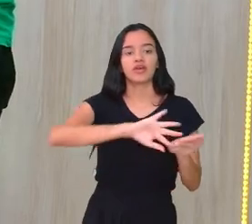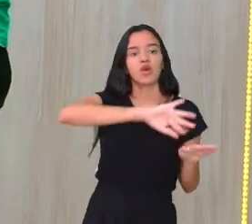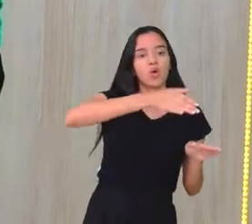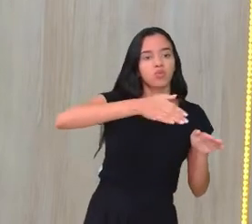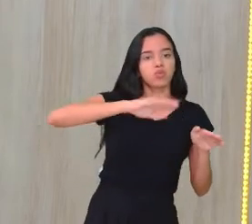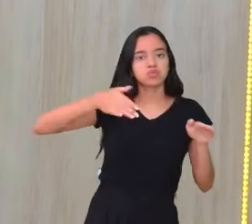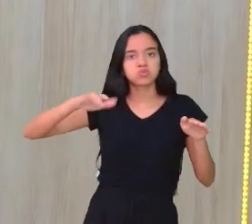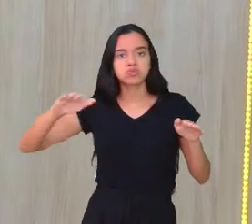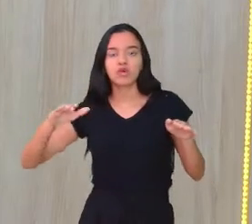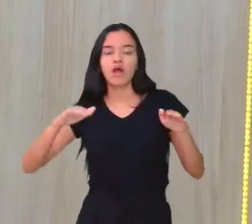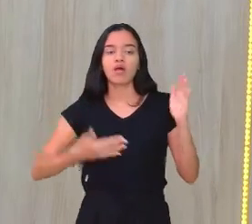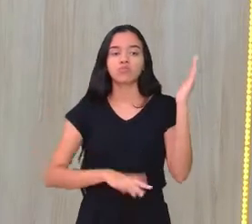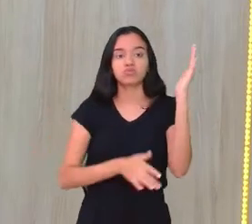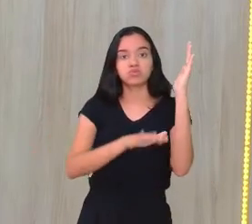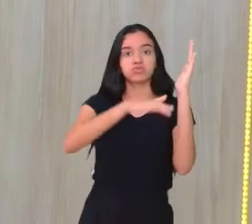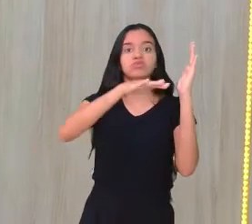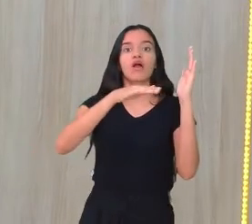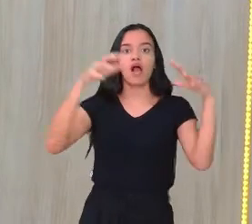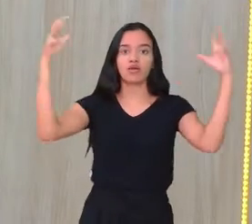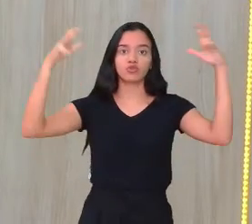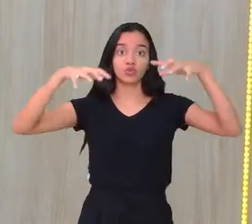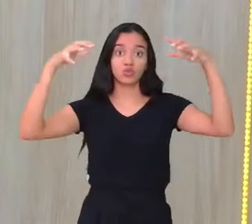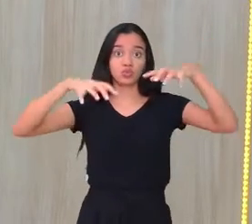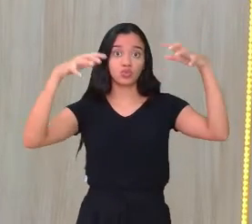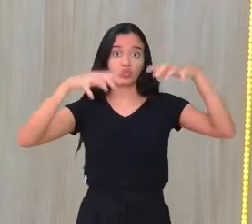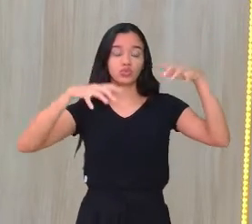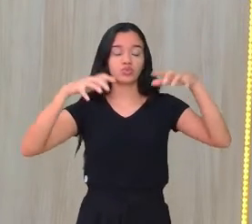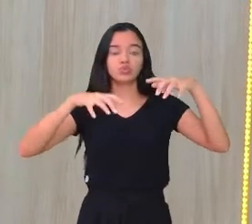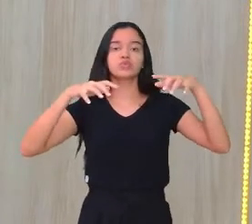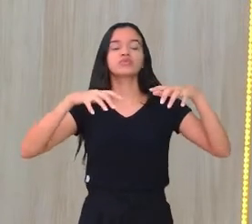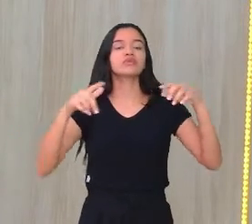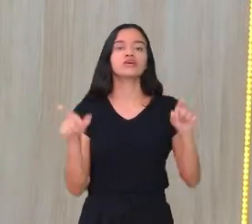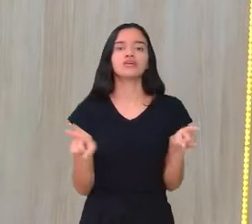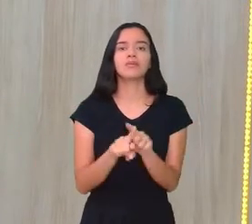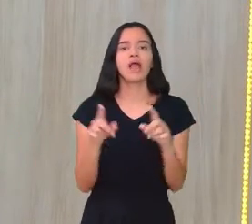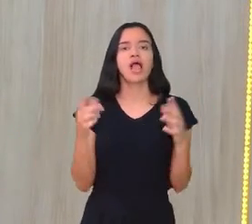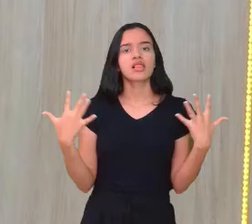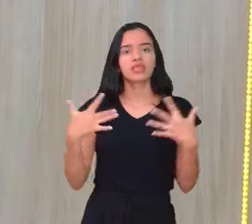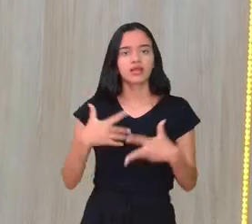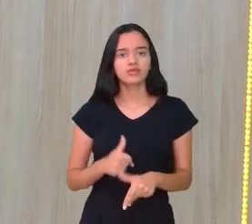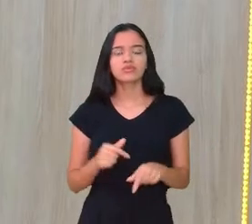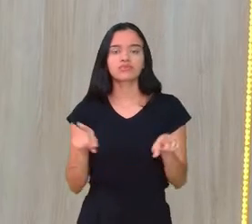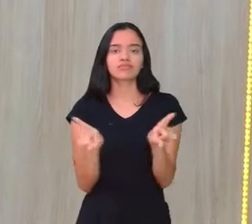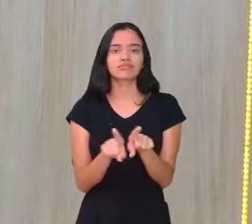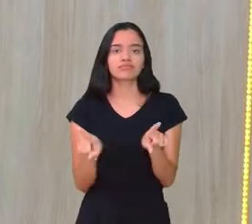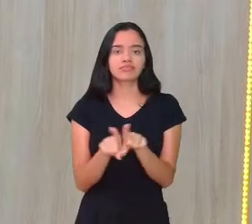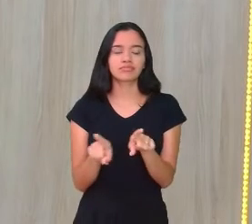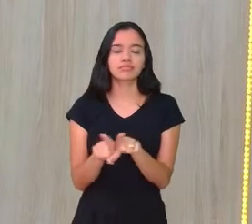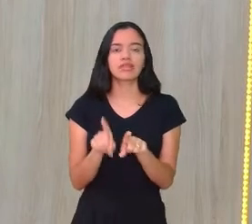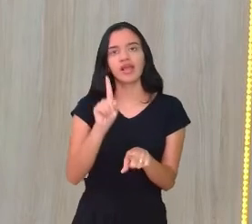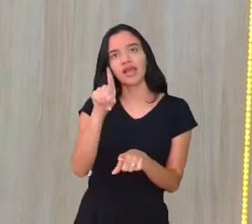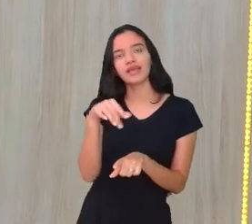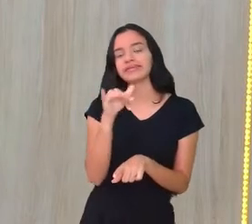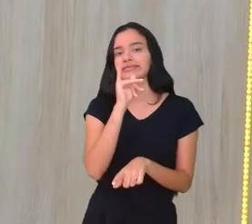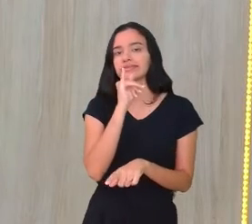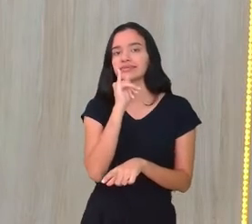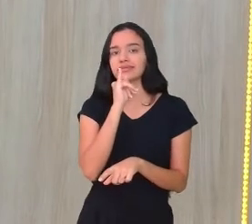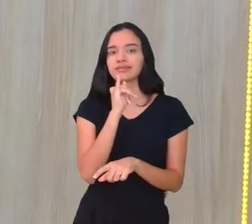fluvio-marinha, a gente tem aí, né, muitos desses canais naturais, desses cursos naturais sendo